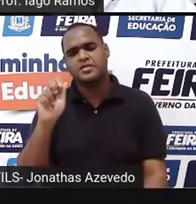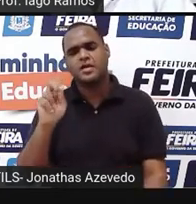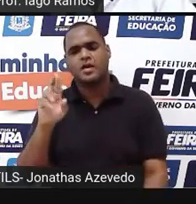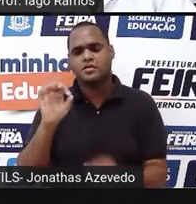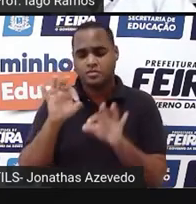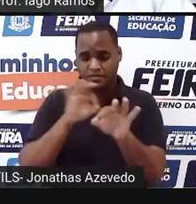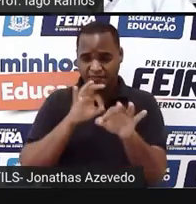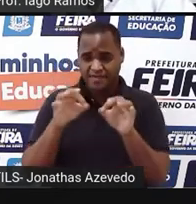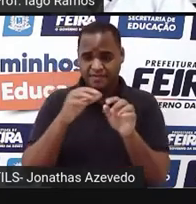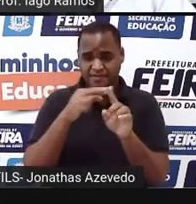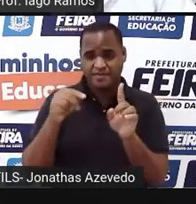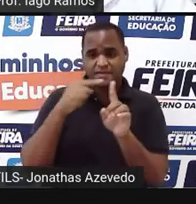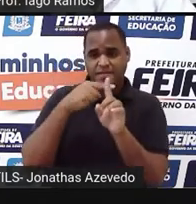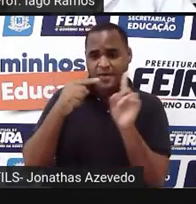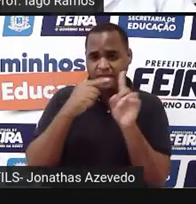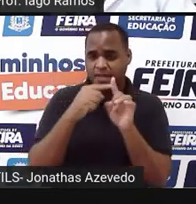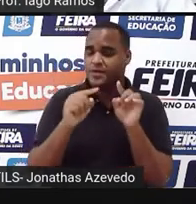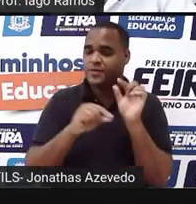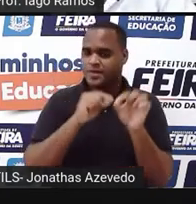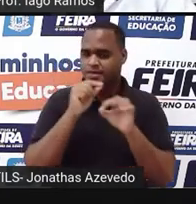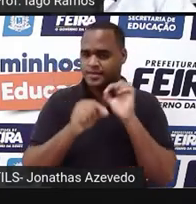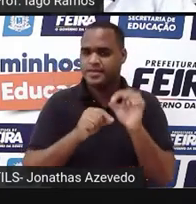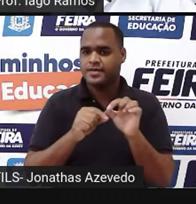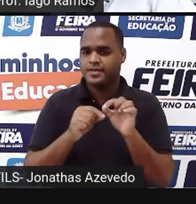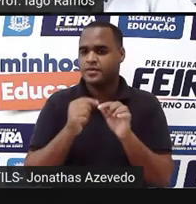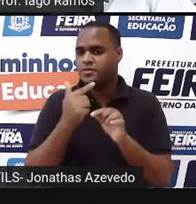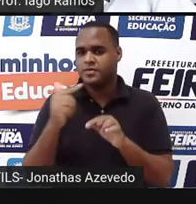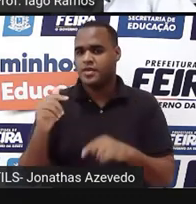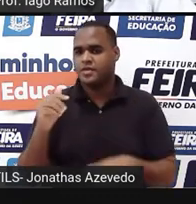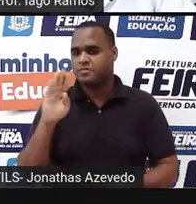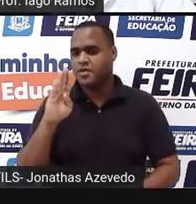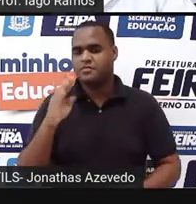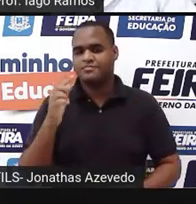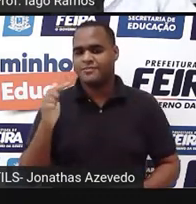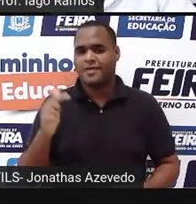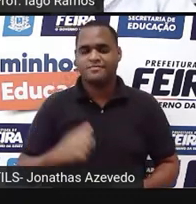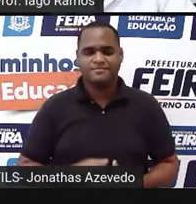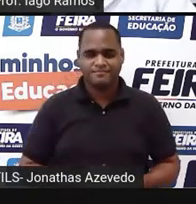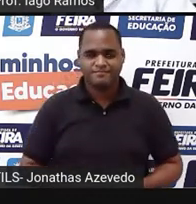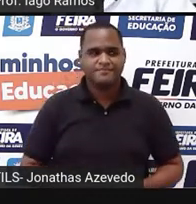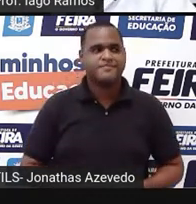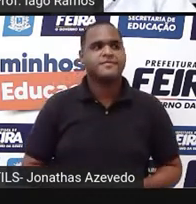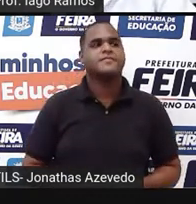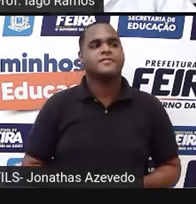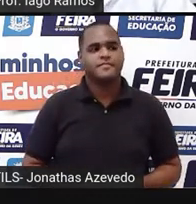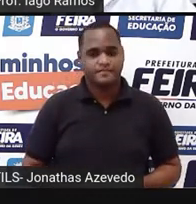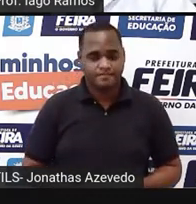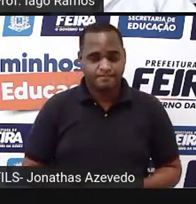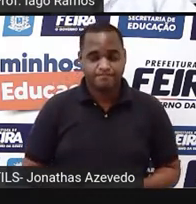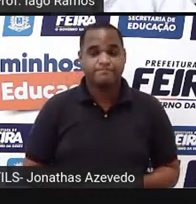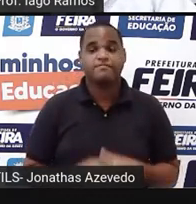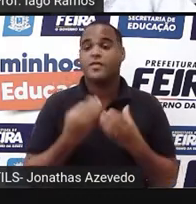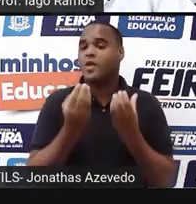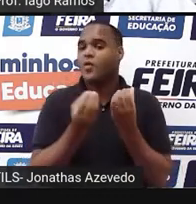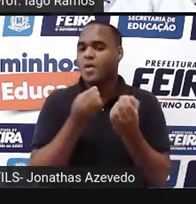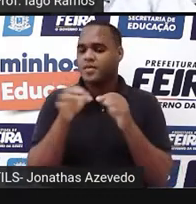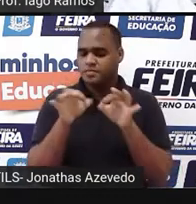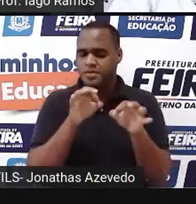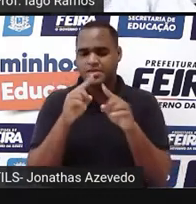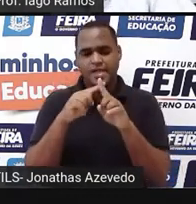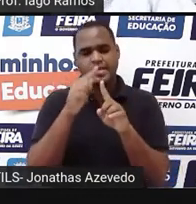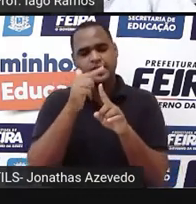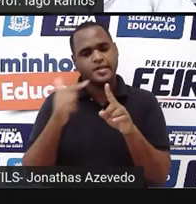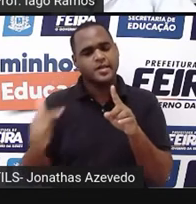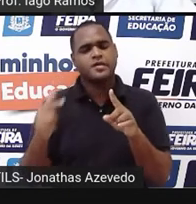uma equação incompleta que não tem o coeficiente b, não tem o coeficiente que multiplica o termo